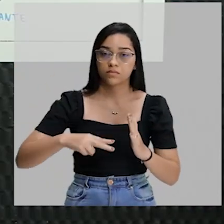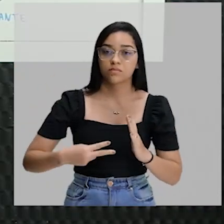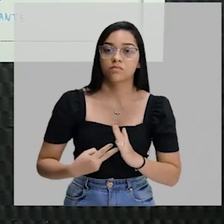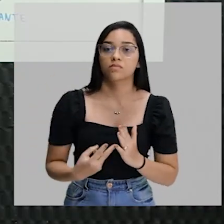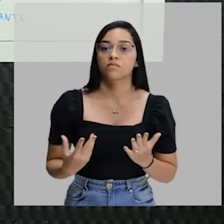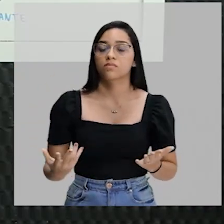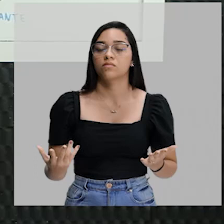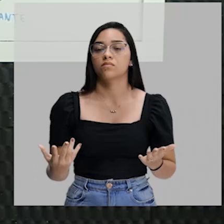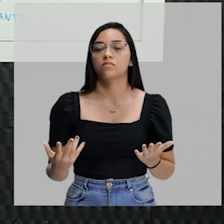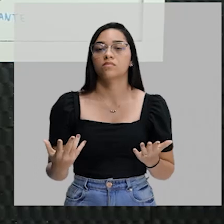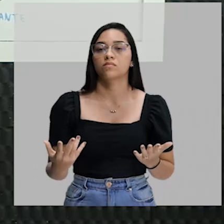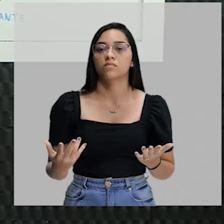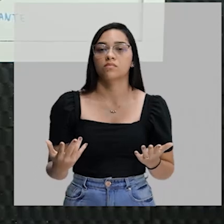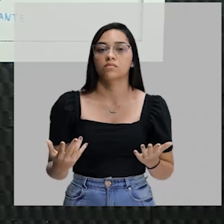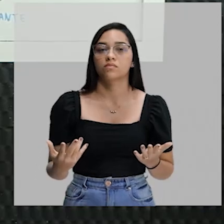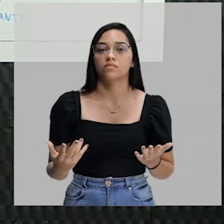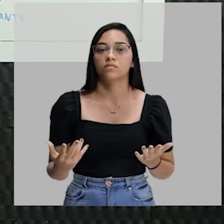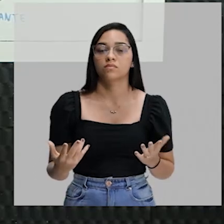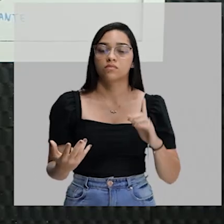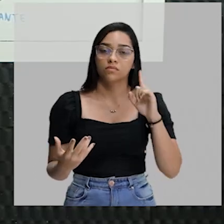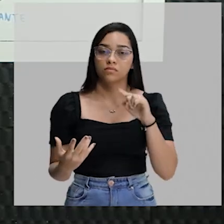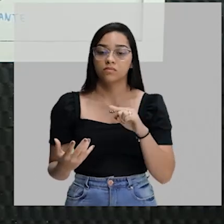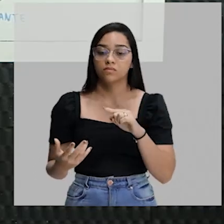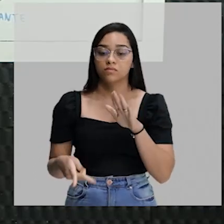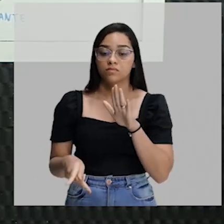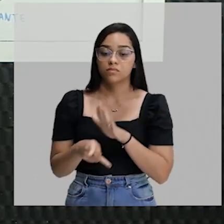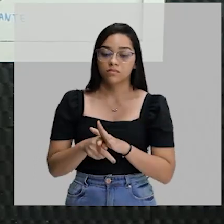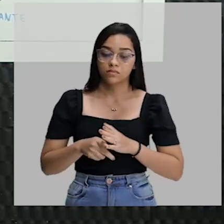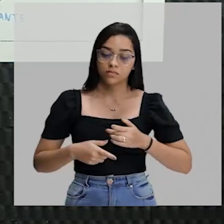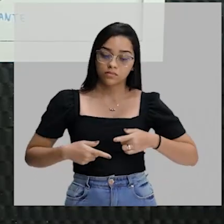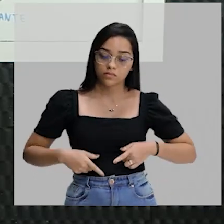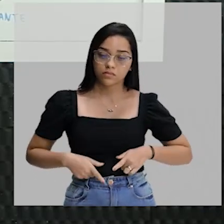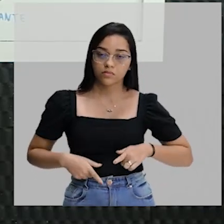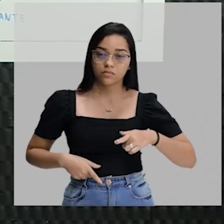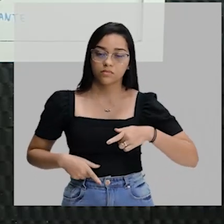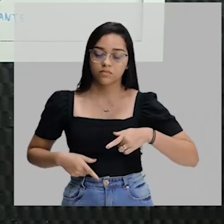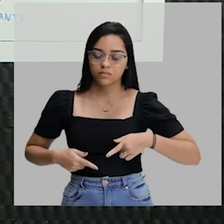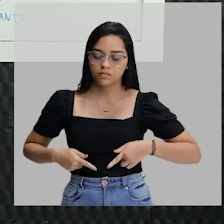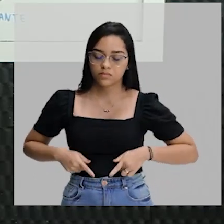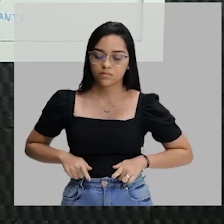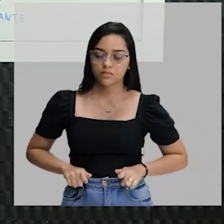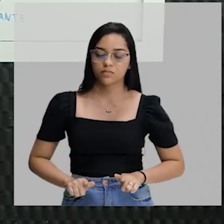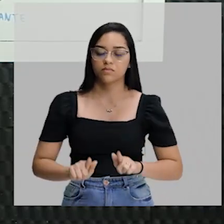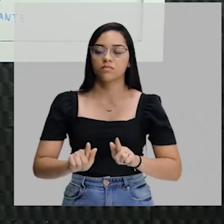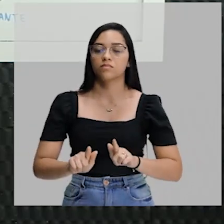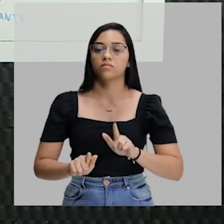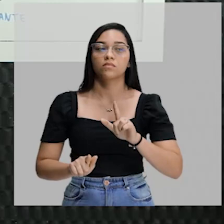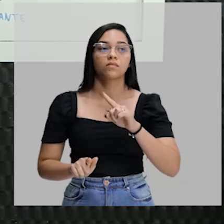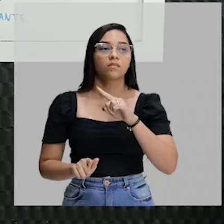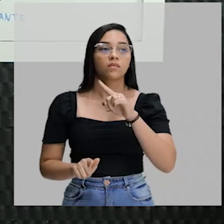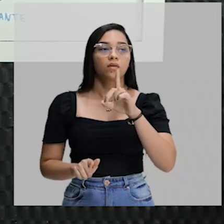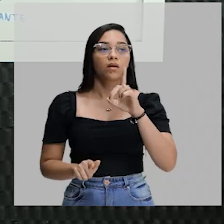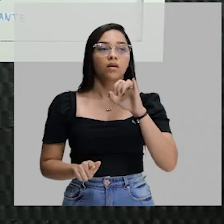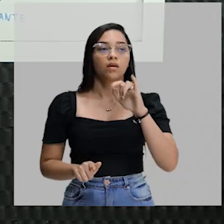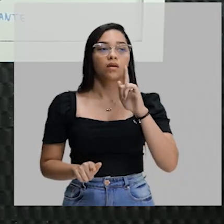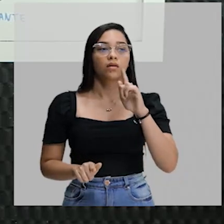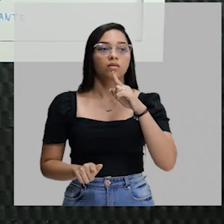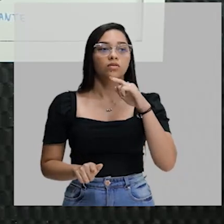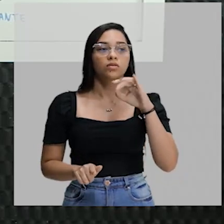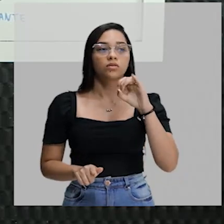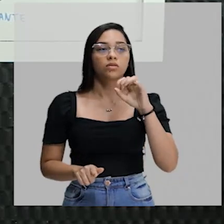significa que são indivíduos gêmeos, gêmeos dizigóticos. O que